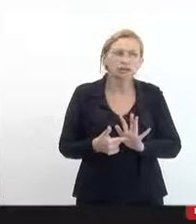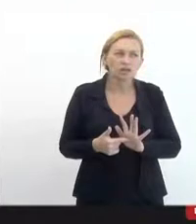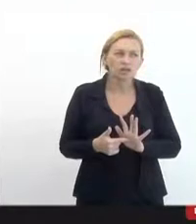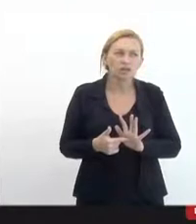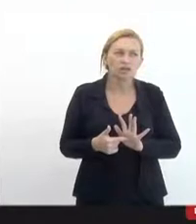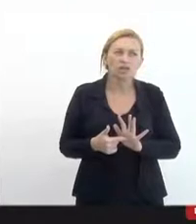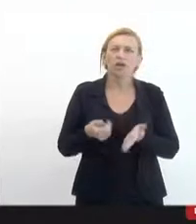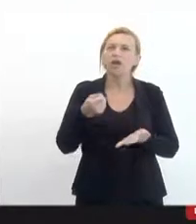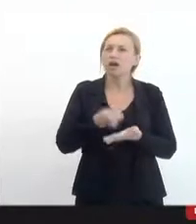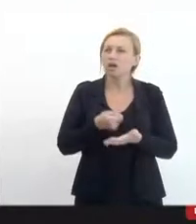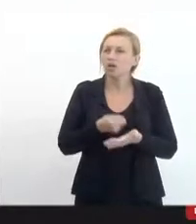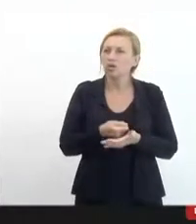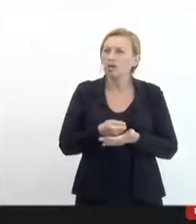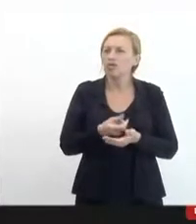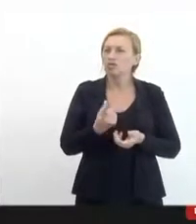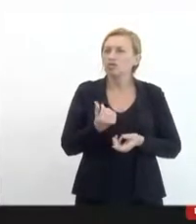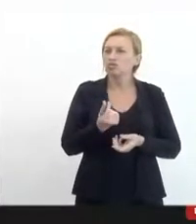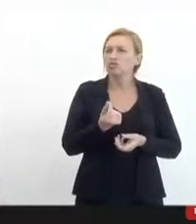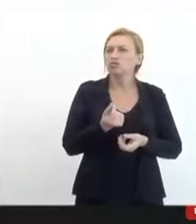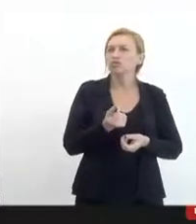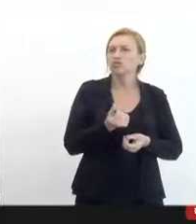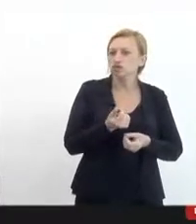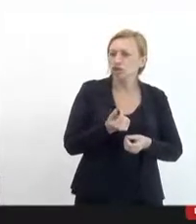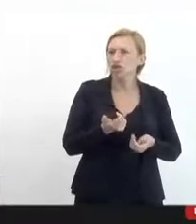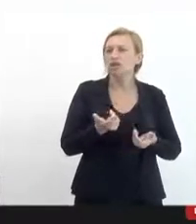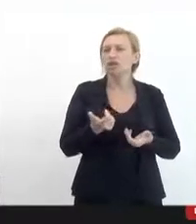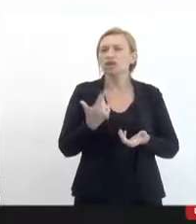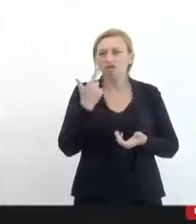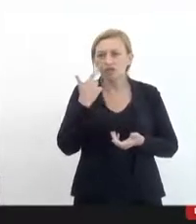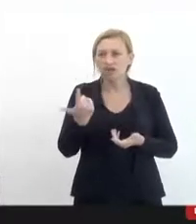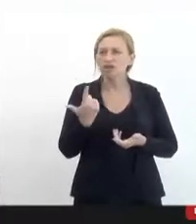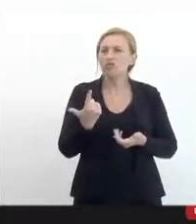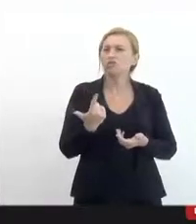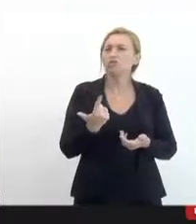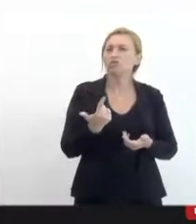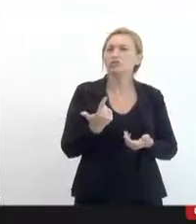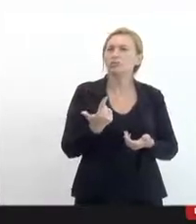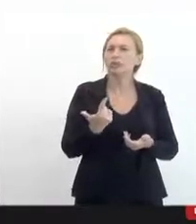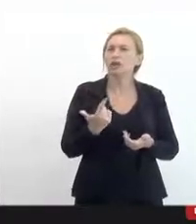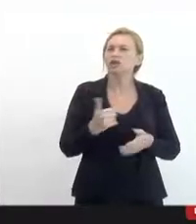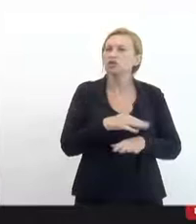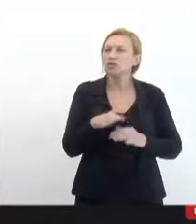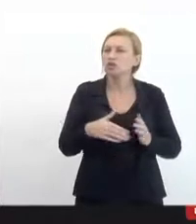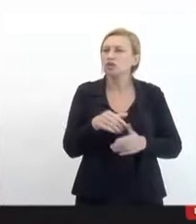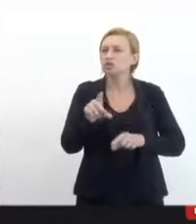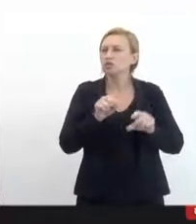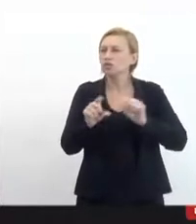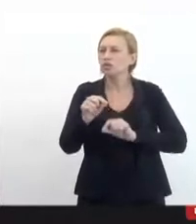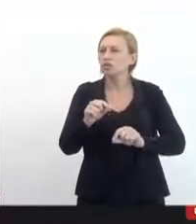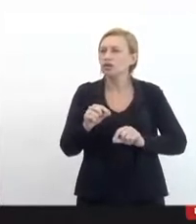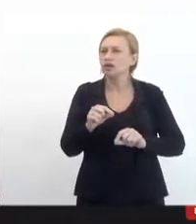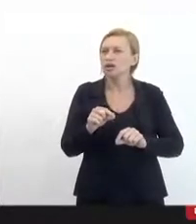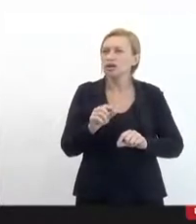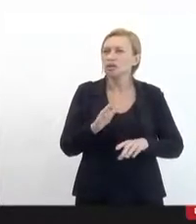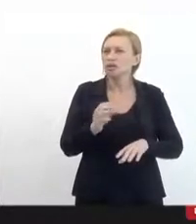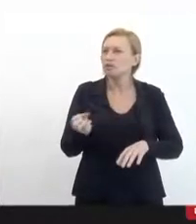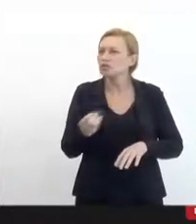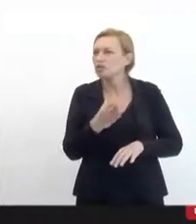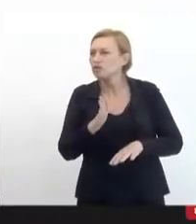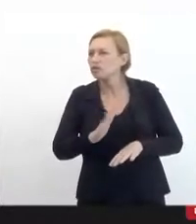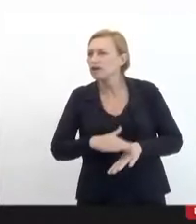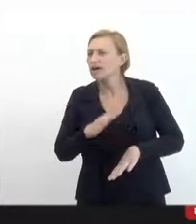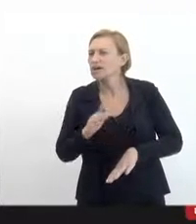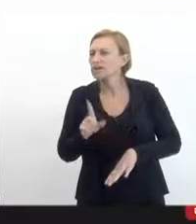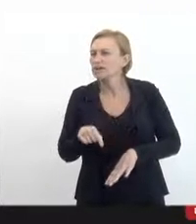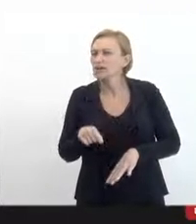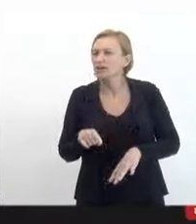seja a cobrança do tributo. A gente tem obtido decisões favoráveis em todos eles. Tem um mais recente,